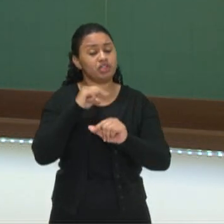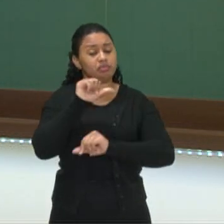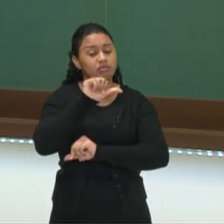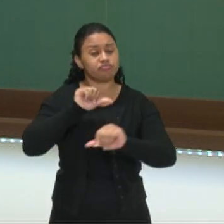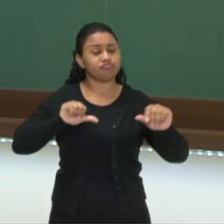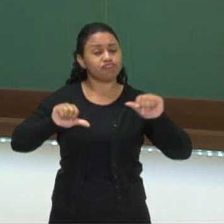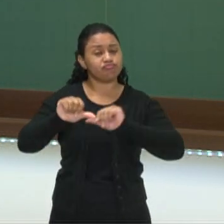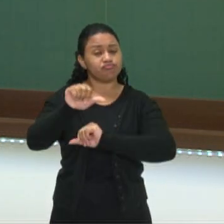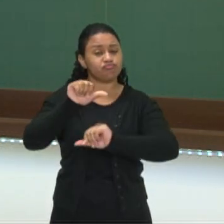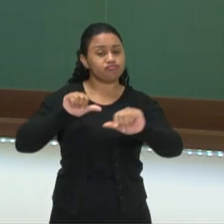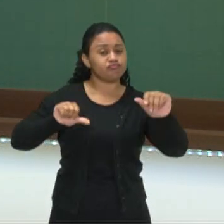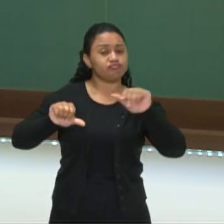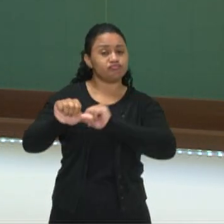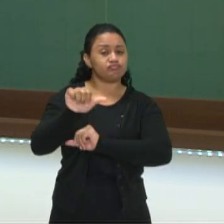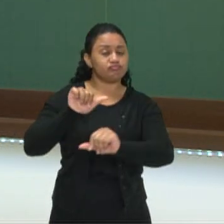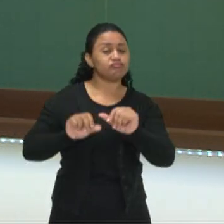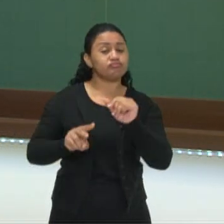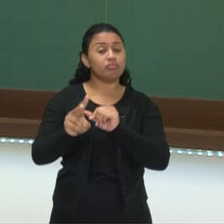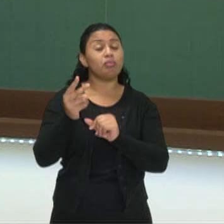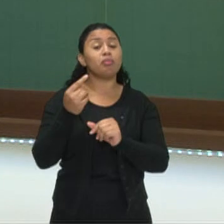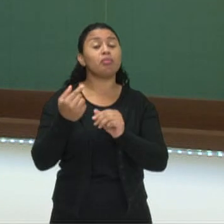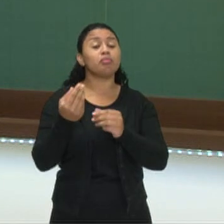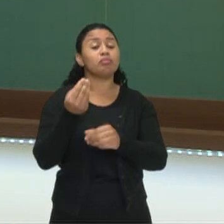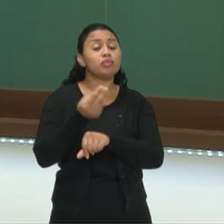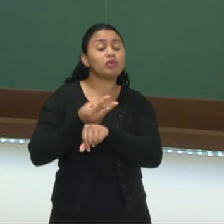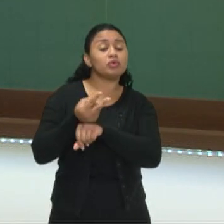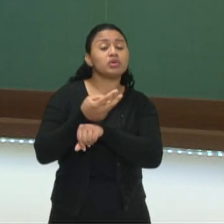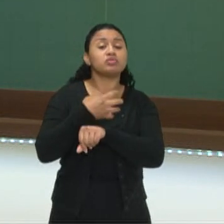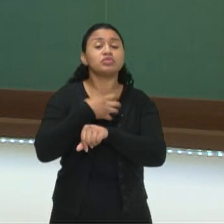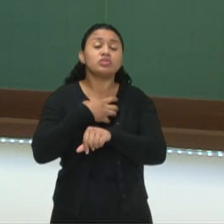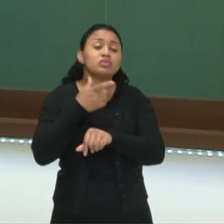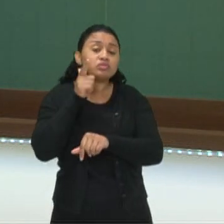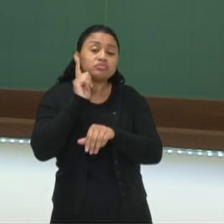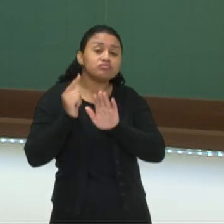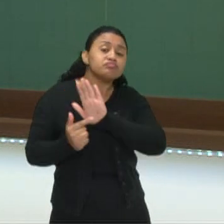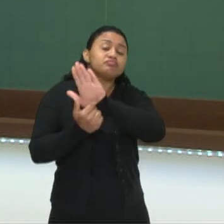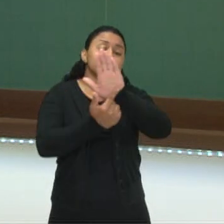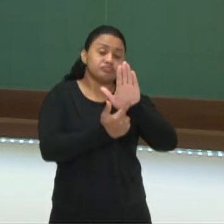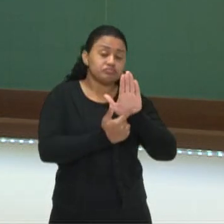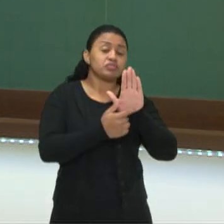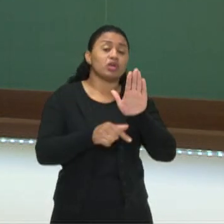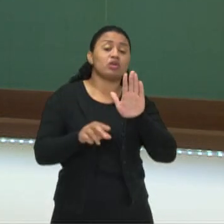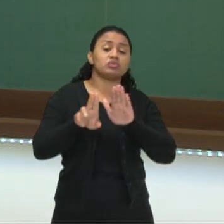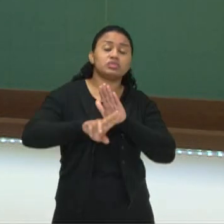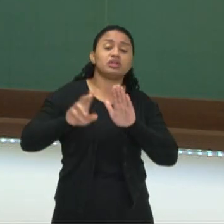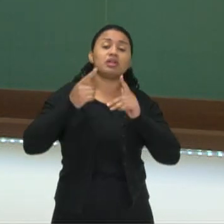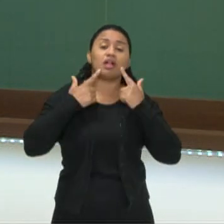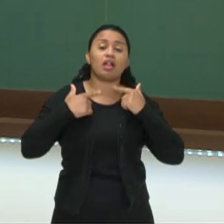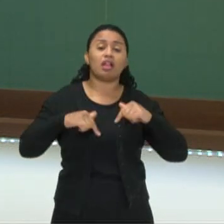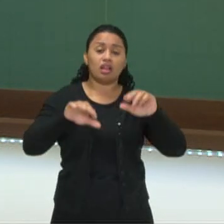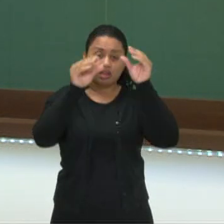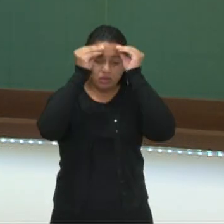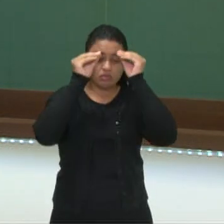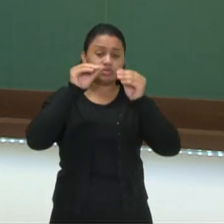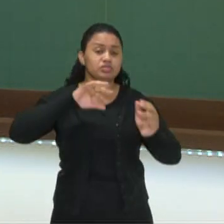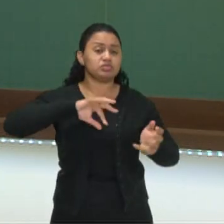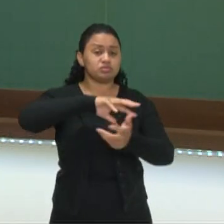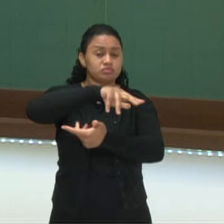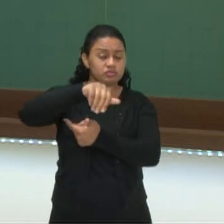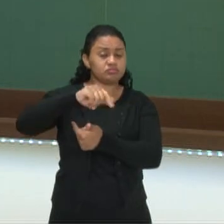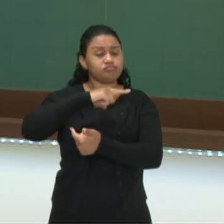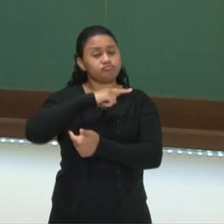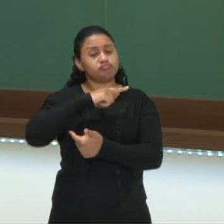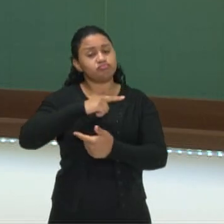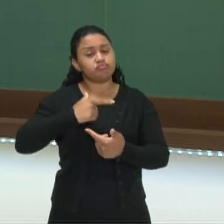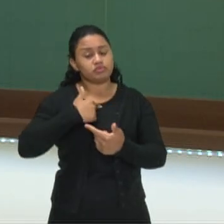constante, ela procura uma forma de se expressar. A arte vai utilizando os artistas e vai utilizando sua linguagem universal e vai trazendo novos resultados. E esse caminho